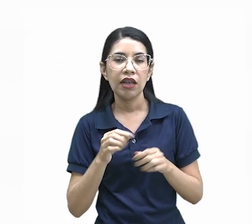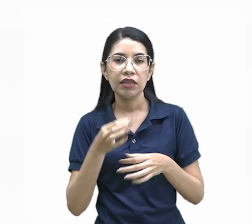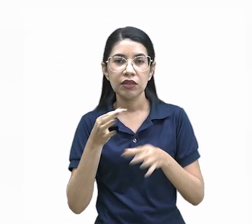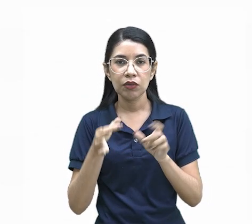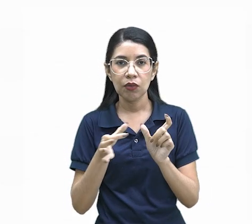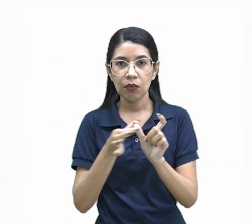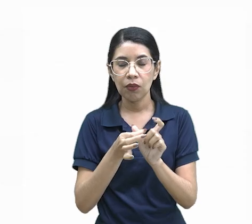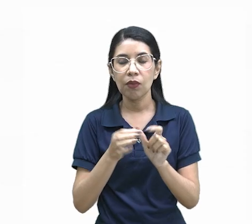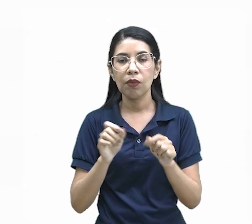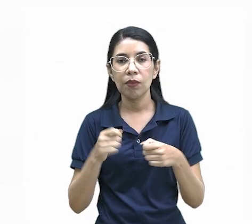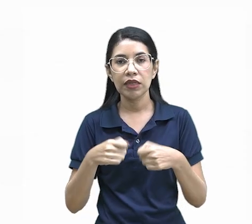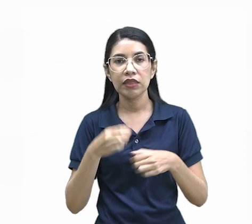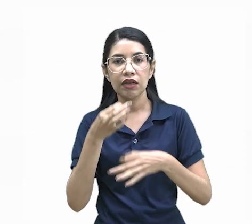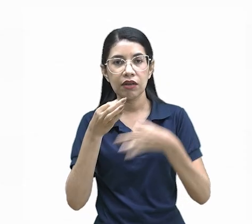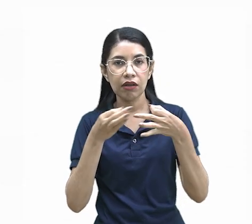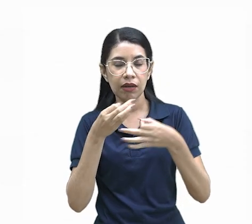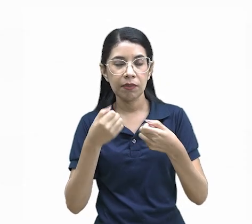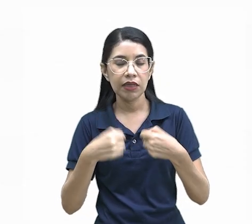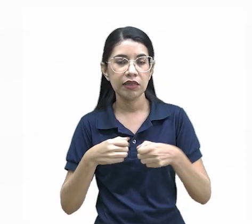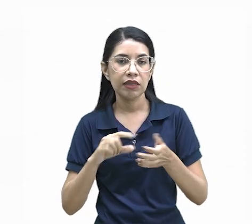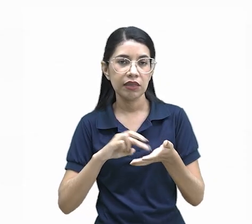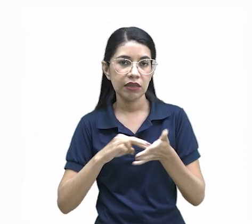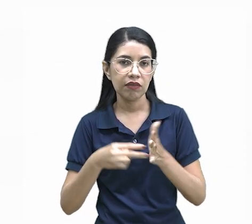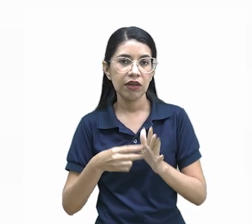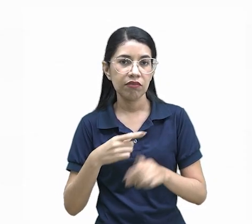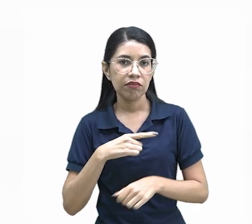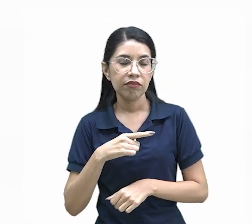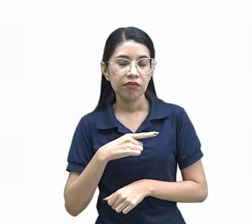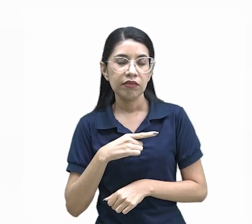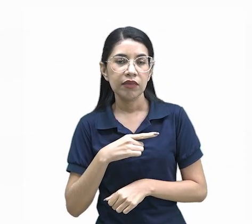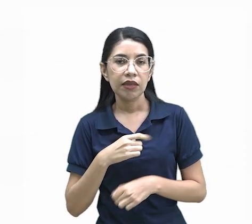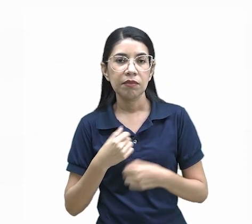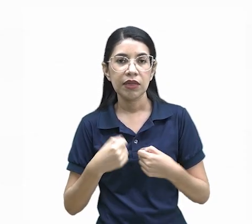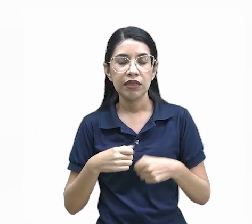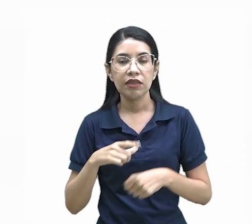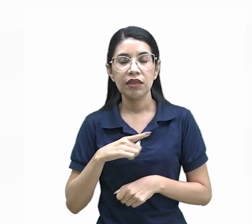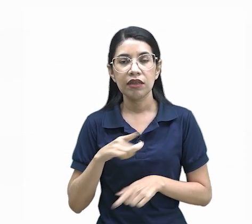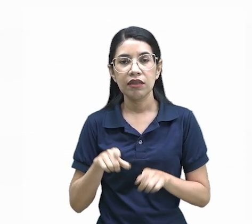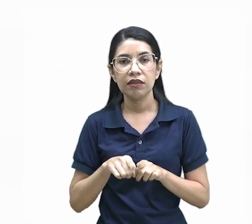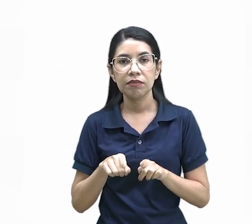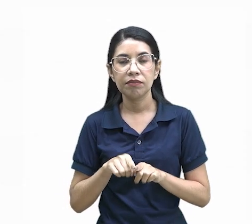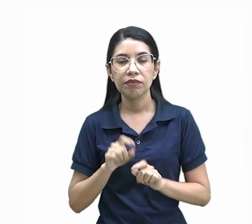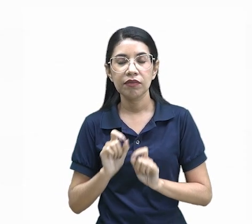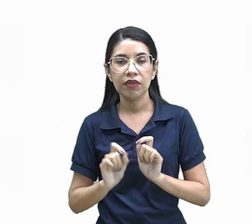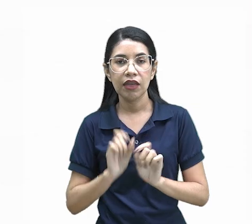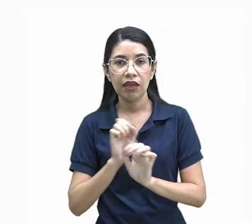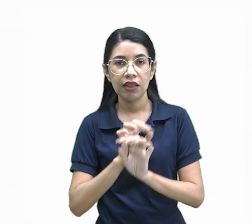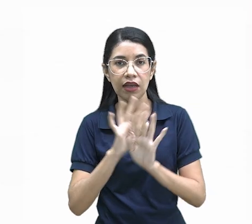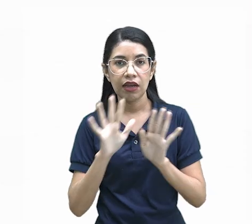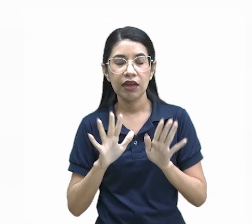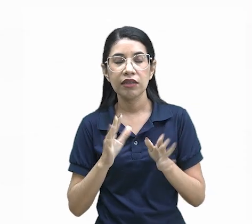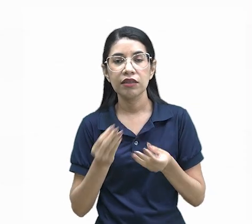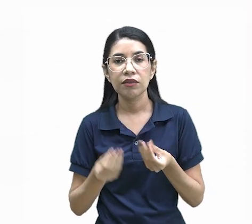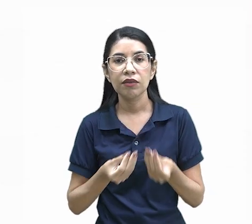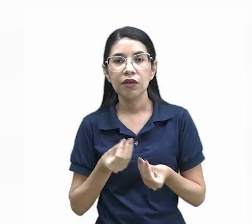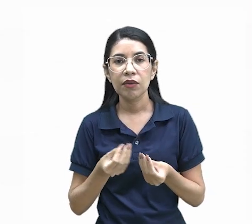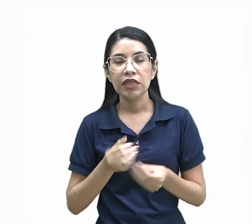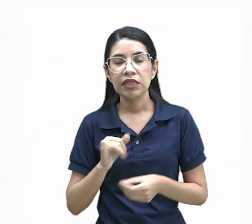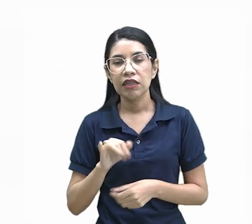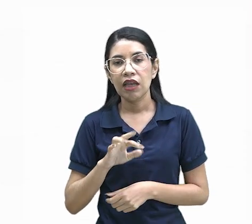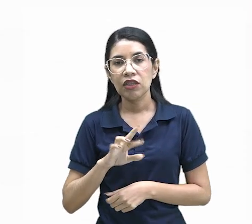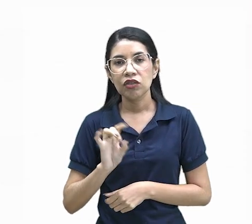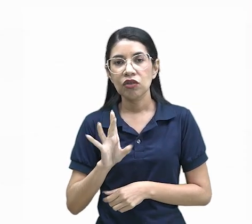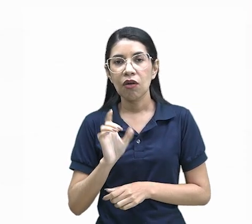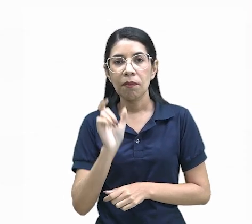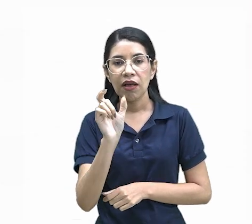eles precisam fazer sentido, né? Eles têm que fazer sentido, um sentido lógico, porque senão eles vão ficar